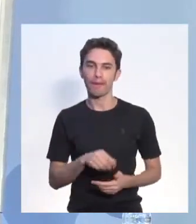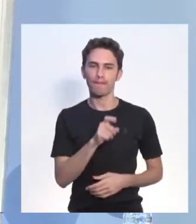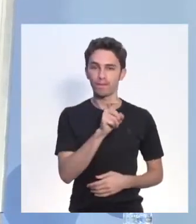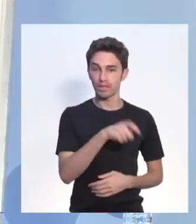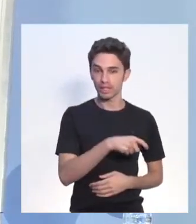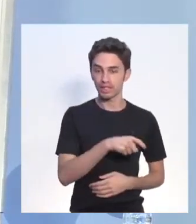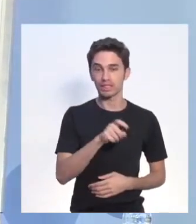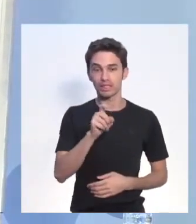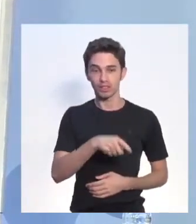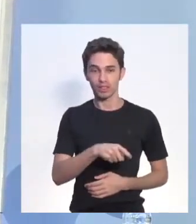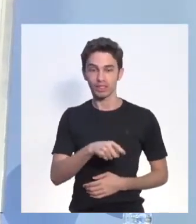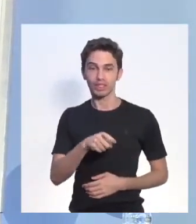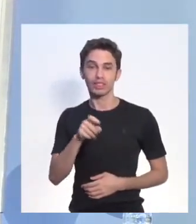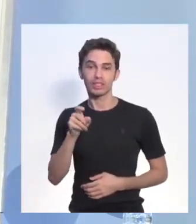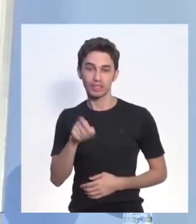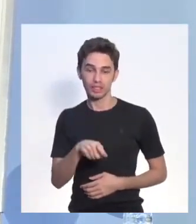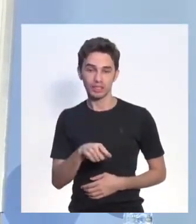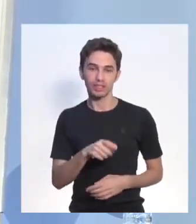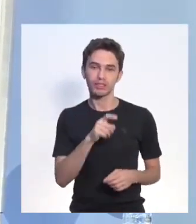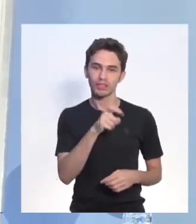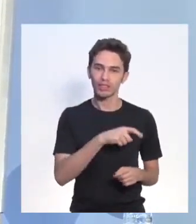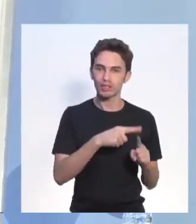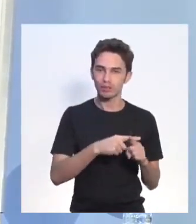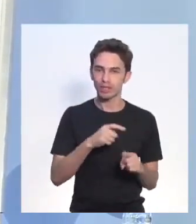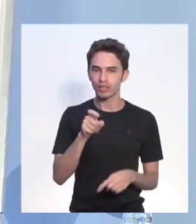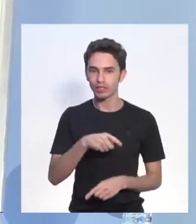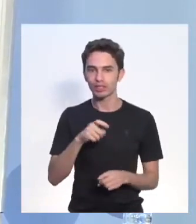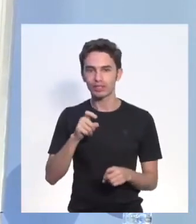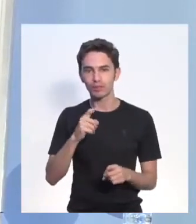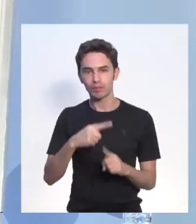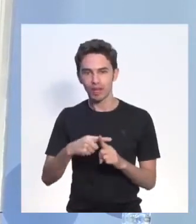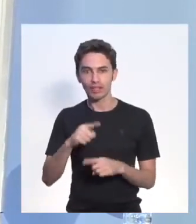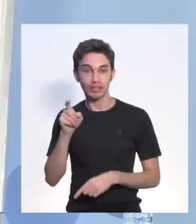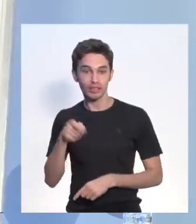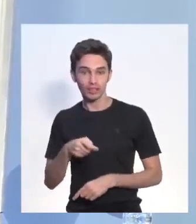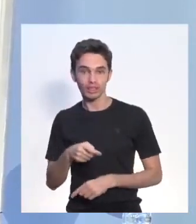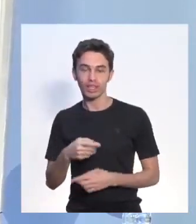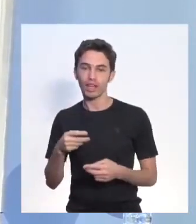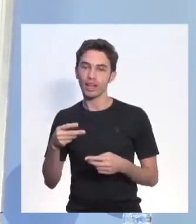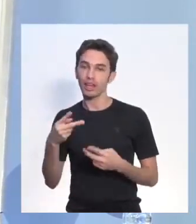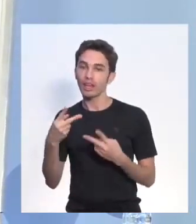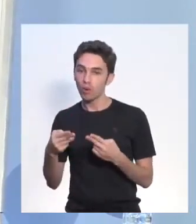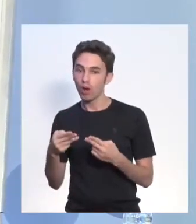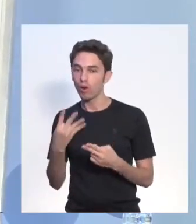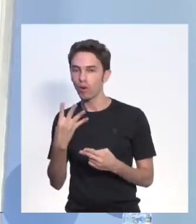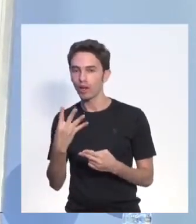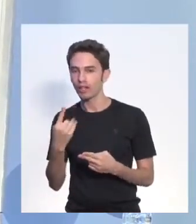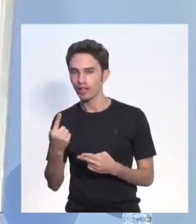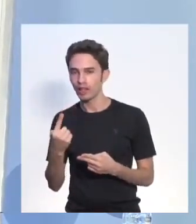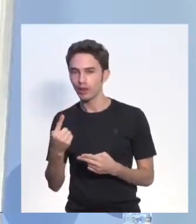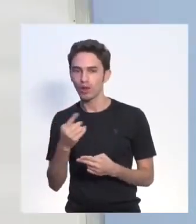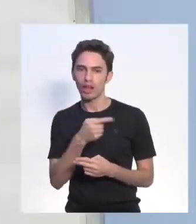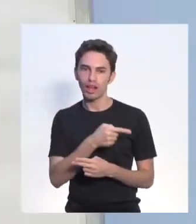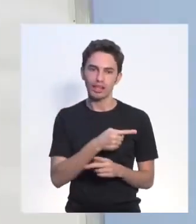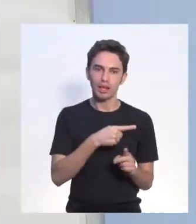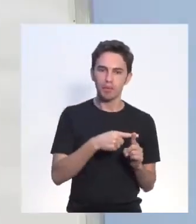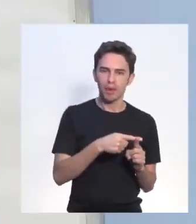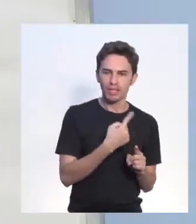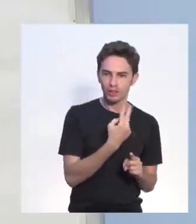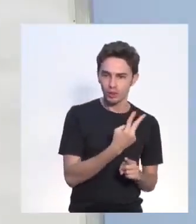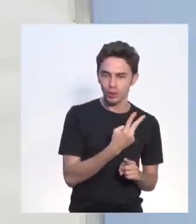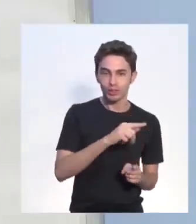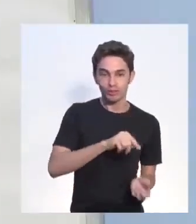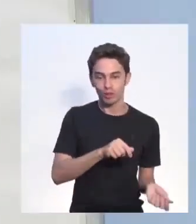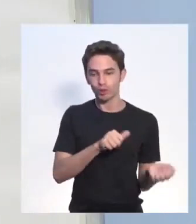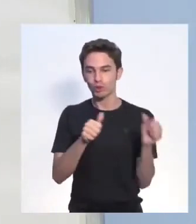x, 41. Está somando 2, vou passar subtraindo 2. Está somando 3, vou